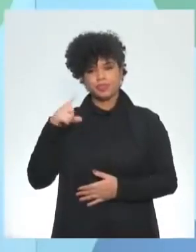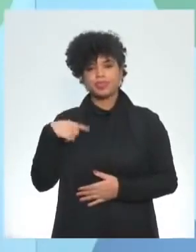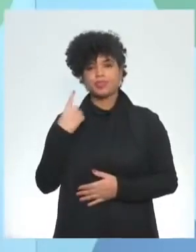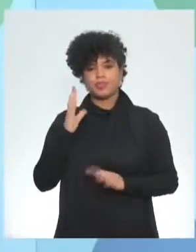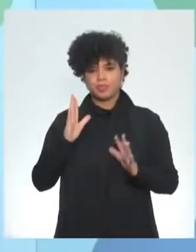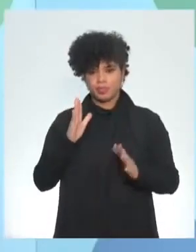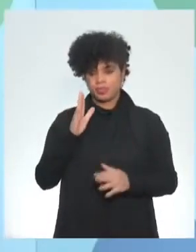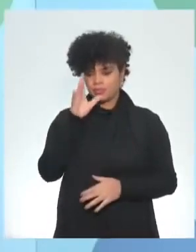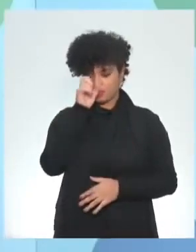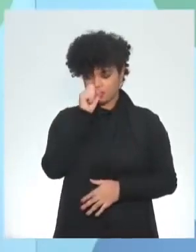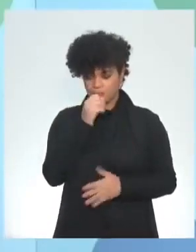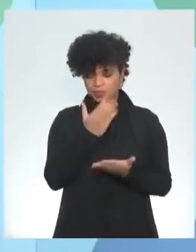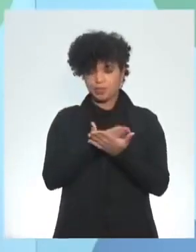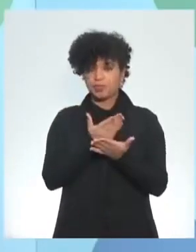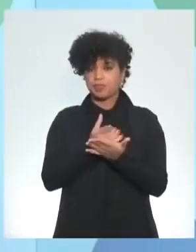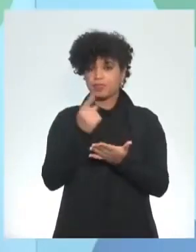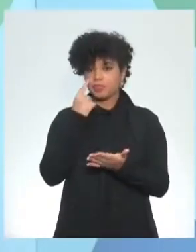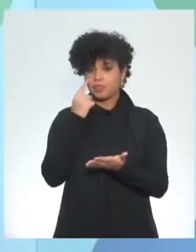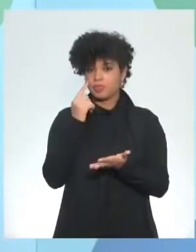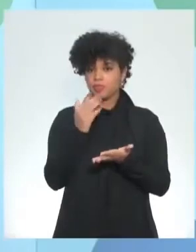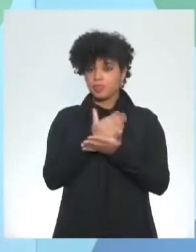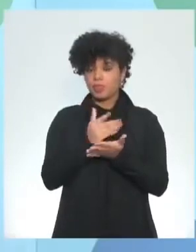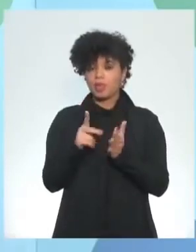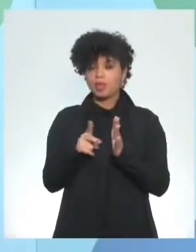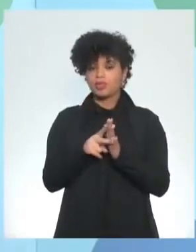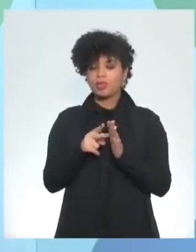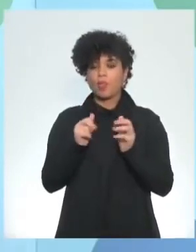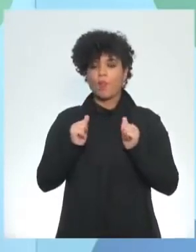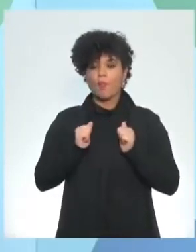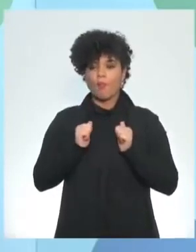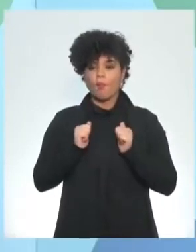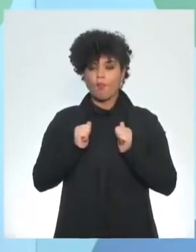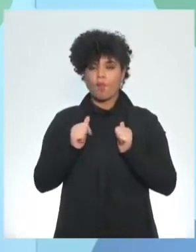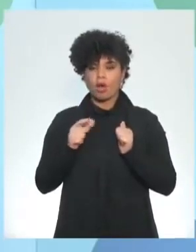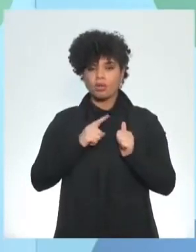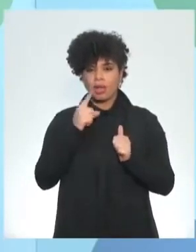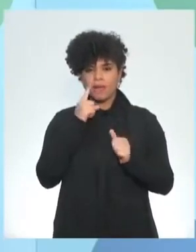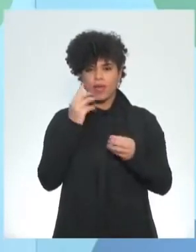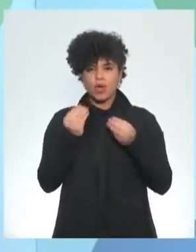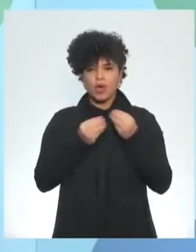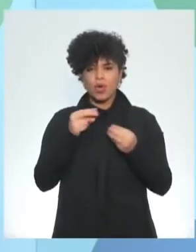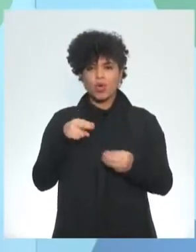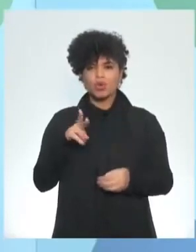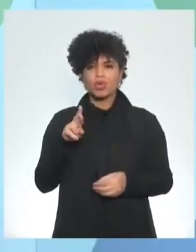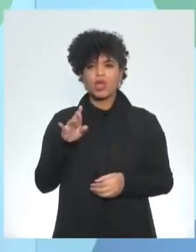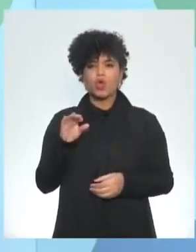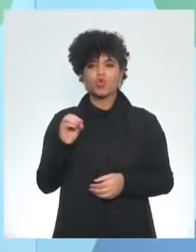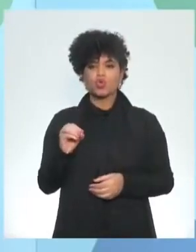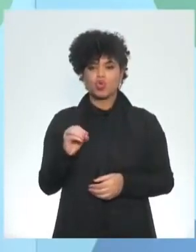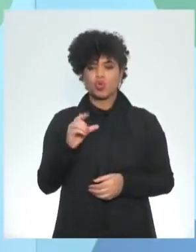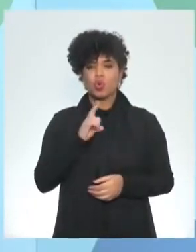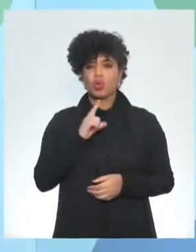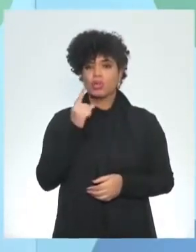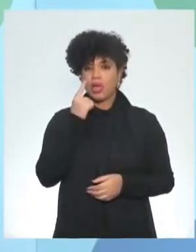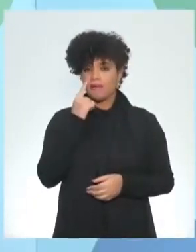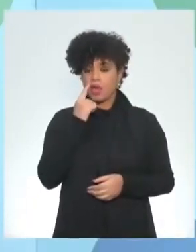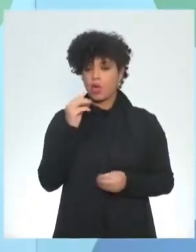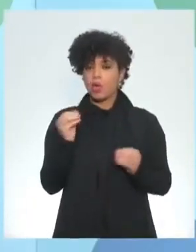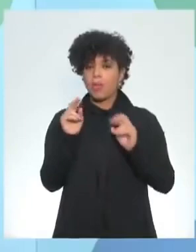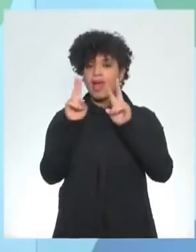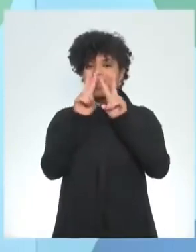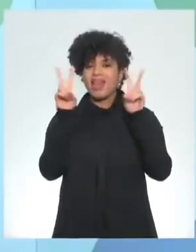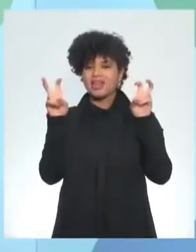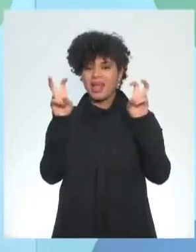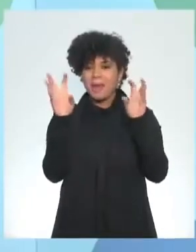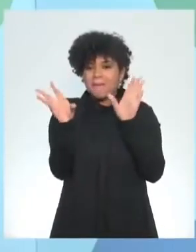estudou sobre reações de neutralização. E a reação de neutralização, ela é utilizada na titulação. Então, essa